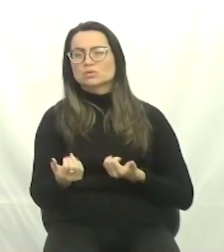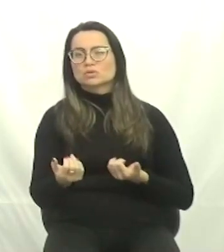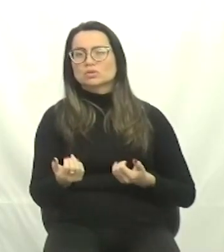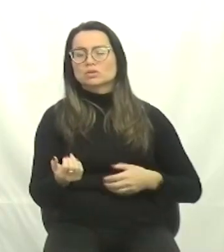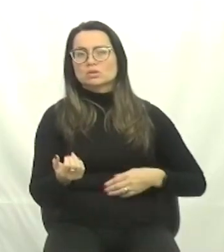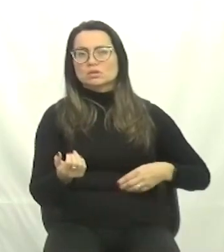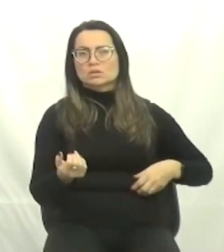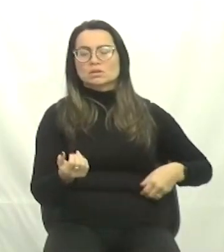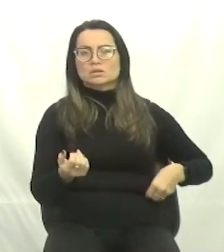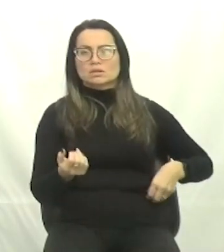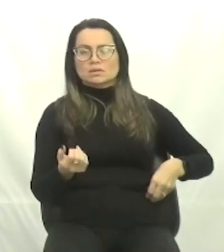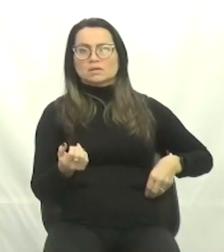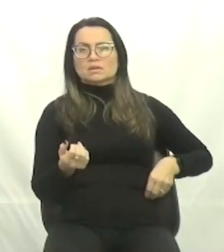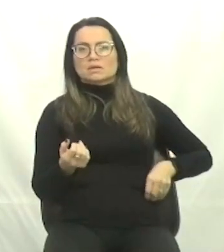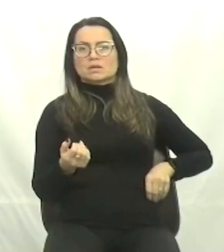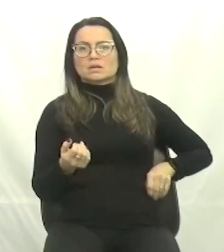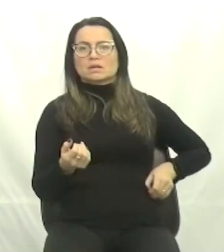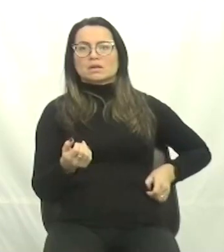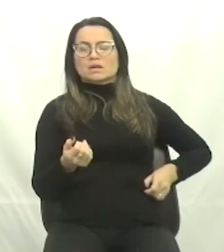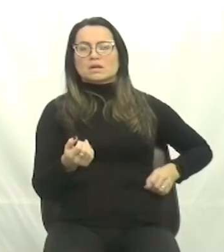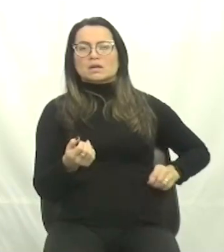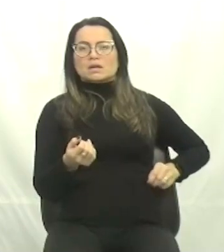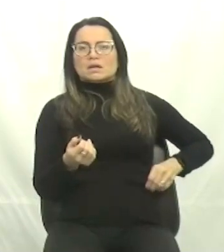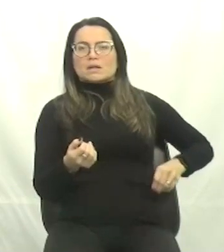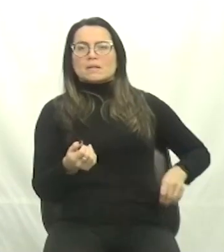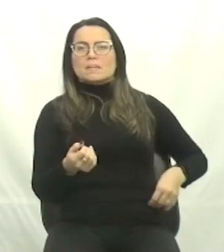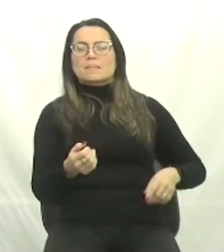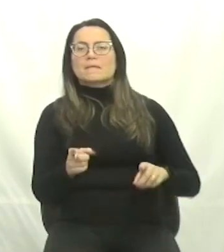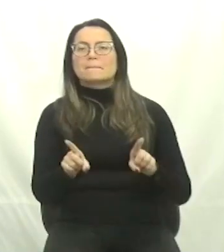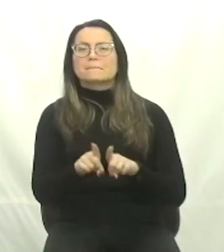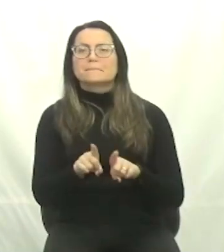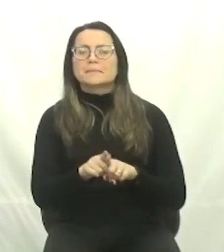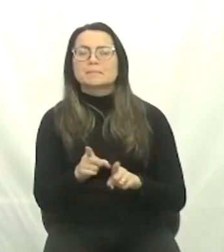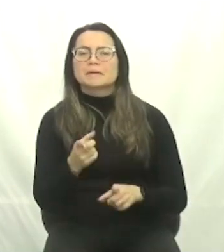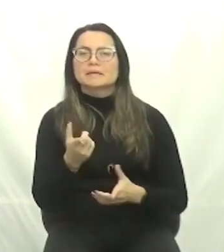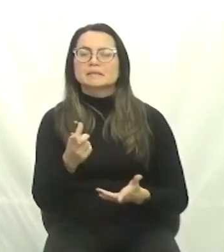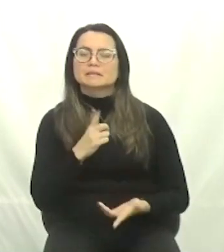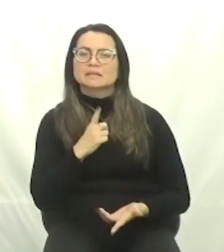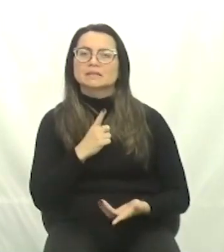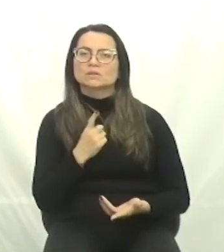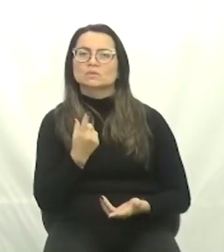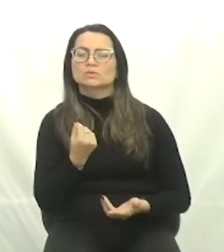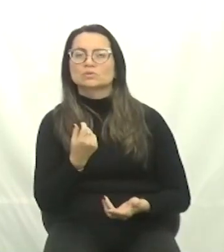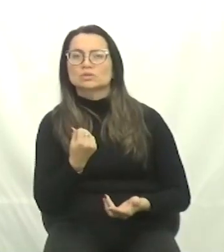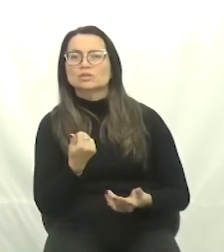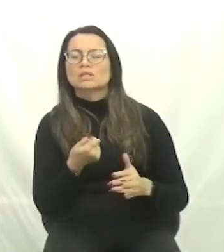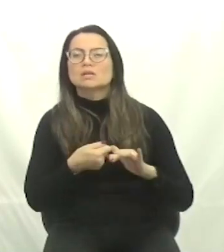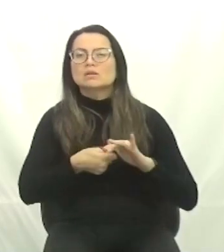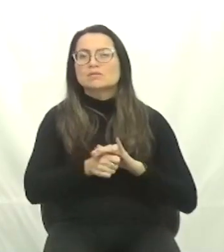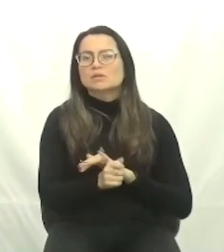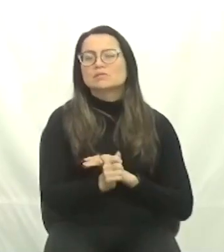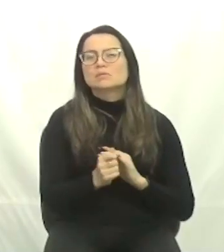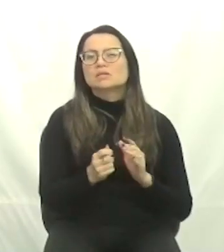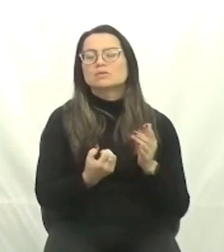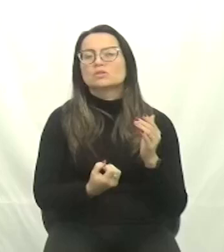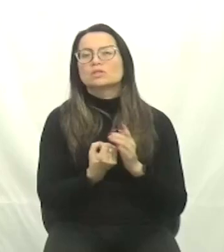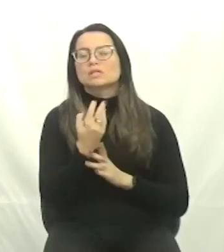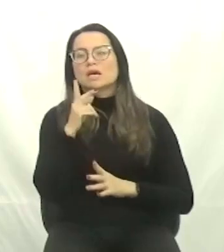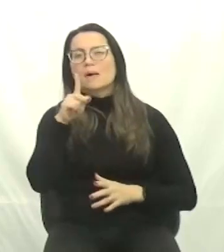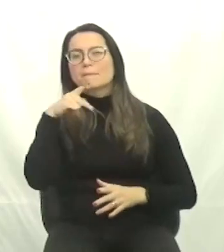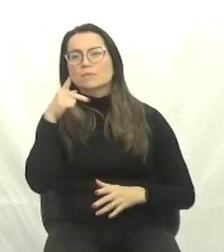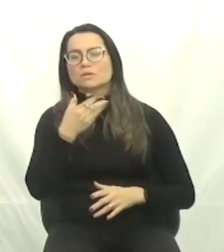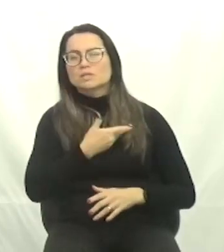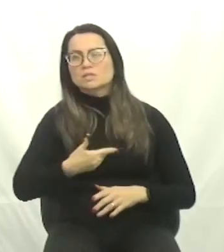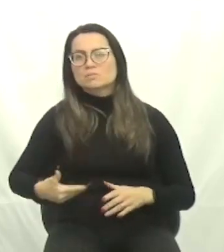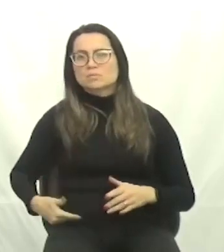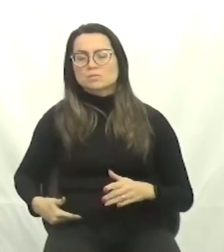estrutura que poderia, com recursos, por exemplo, ou incentivo de políticas públicas, criar condições para